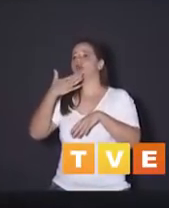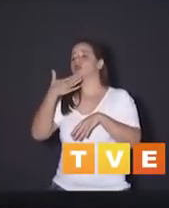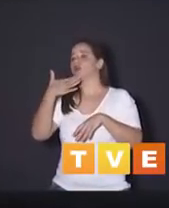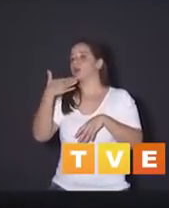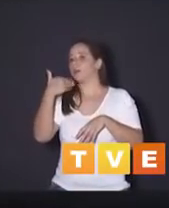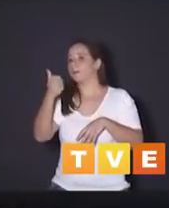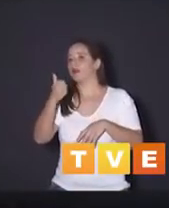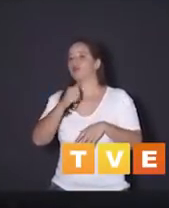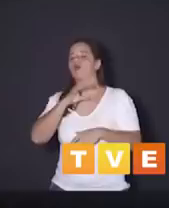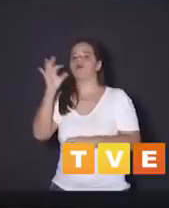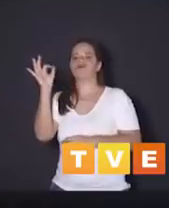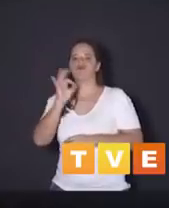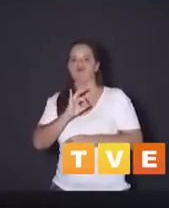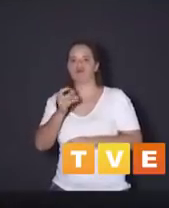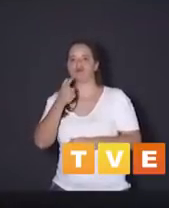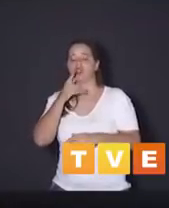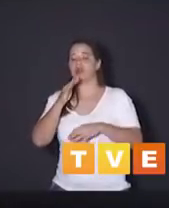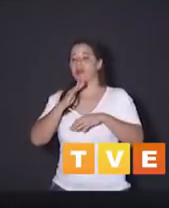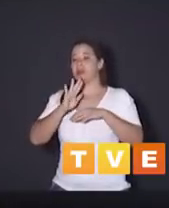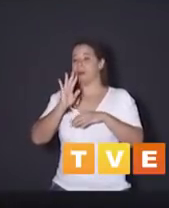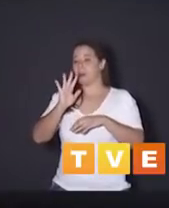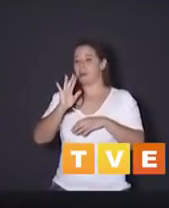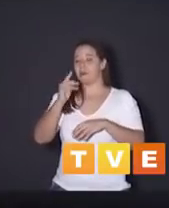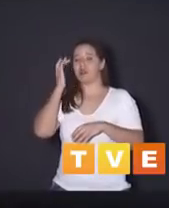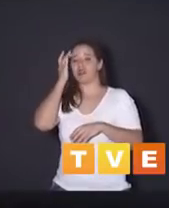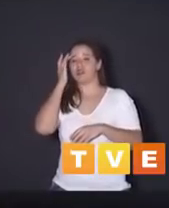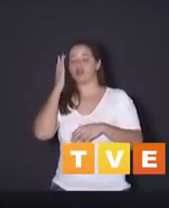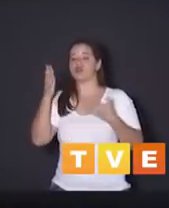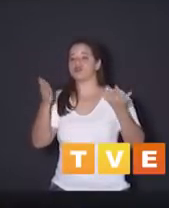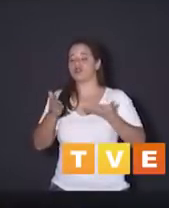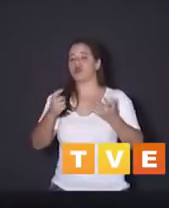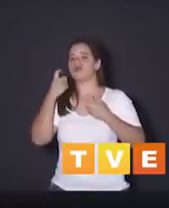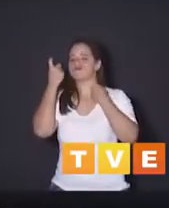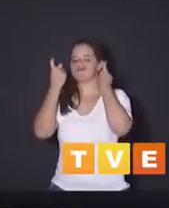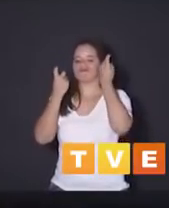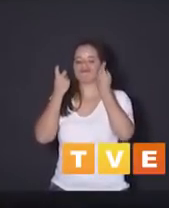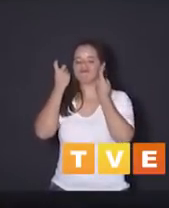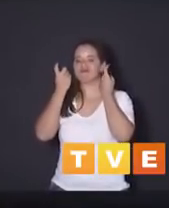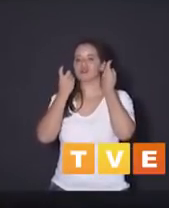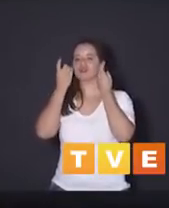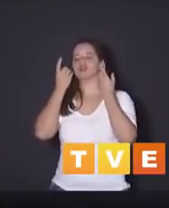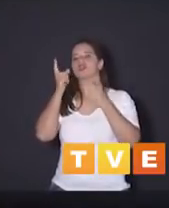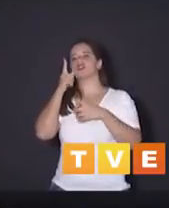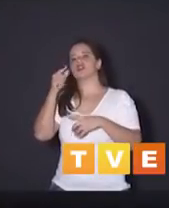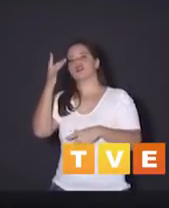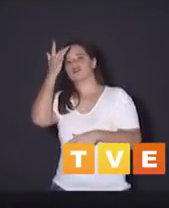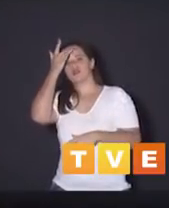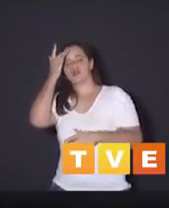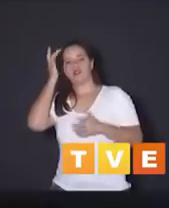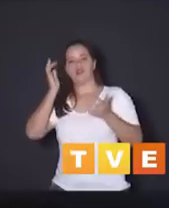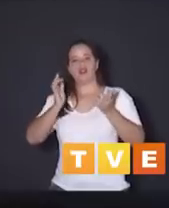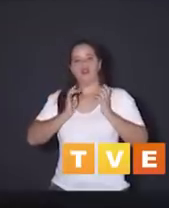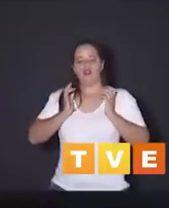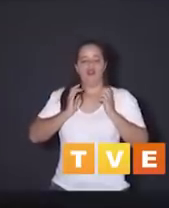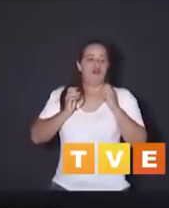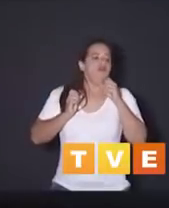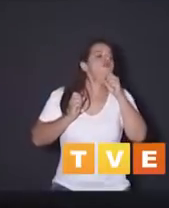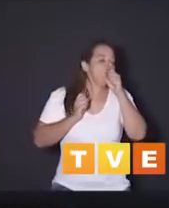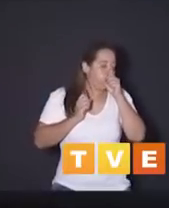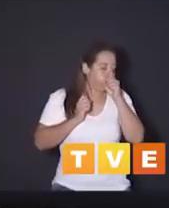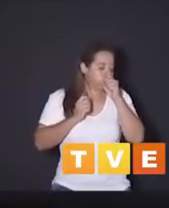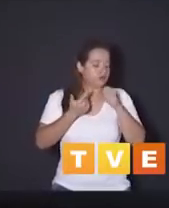equacionadas mas que eu acho que agora me preocupa muito essa elite que não tem outro